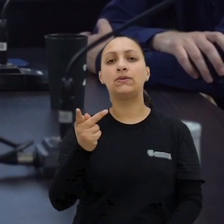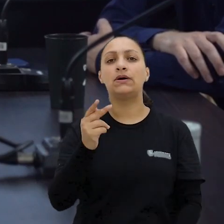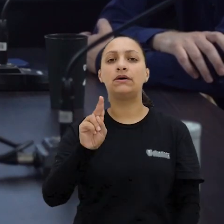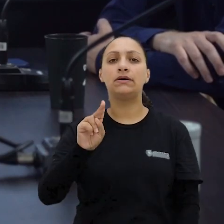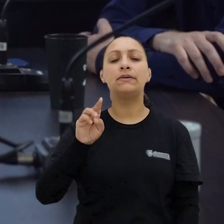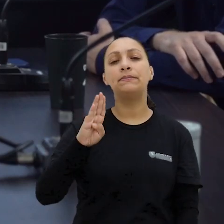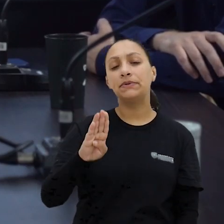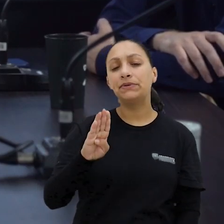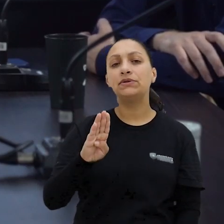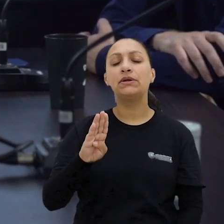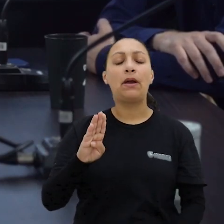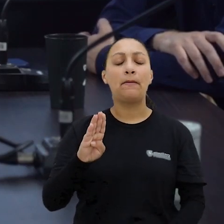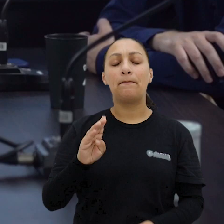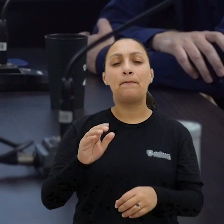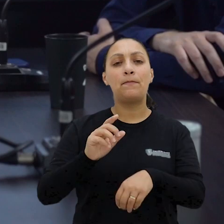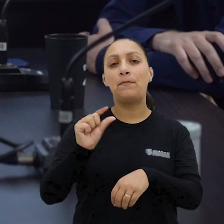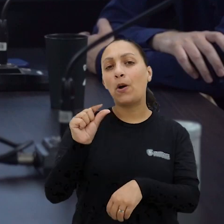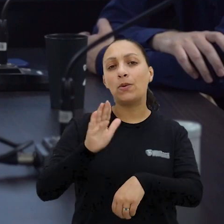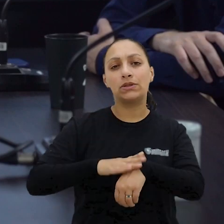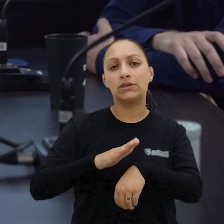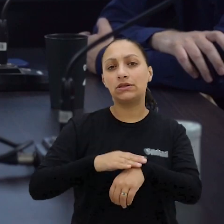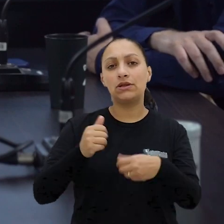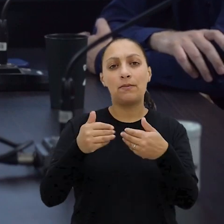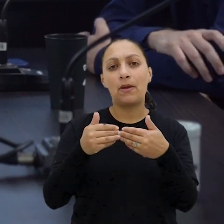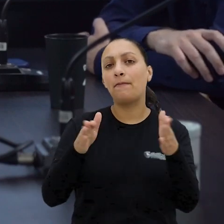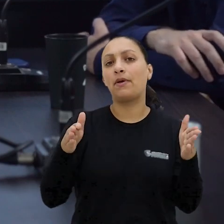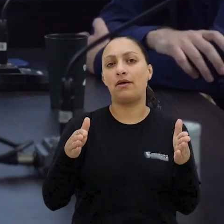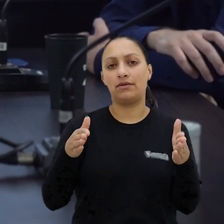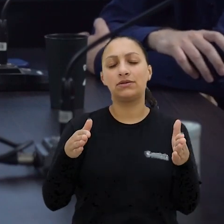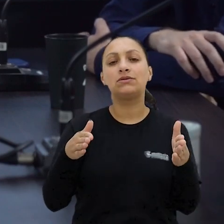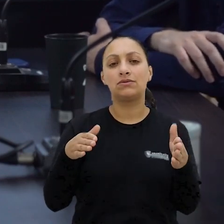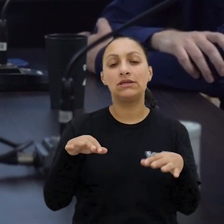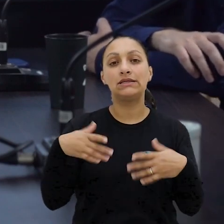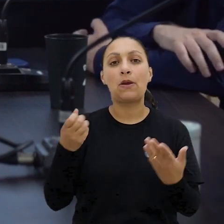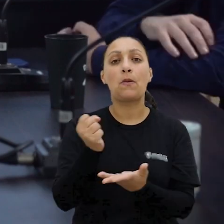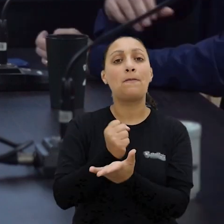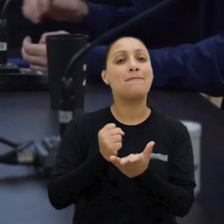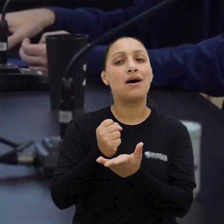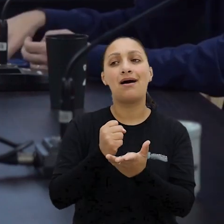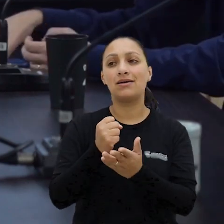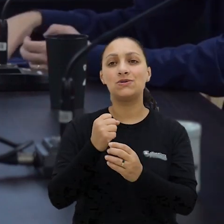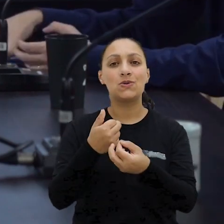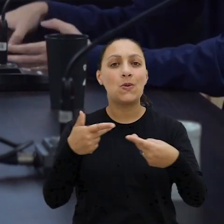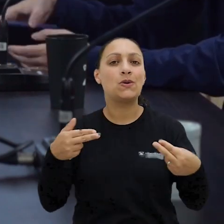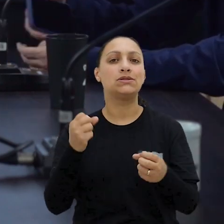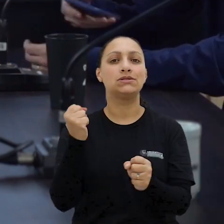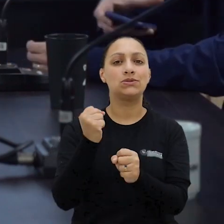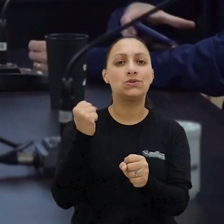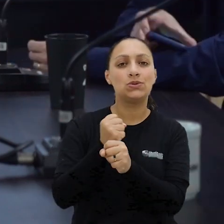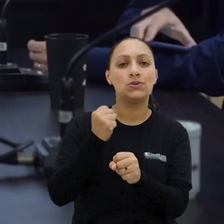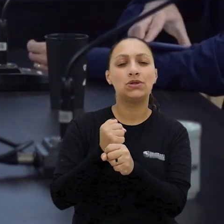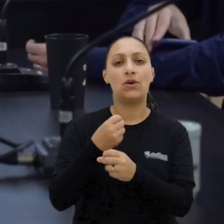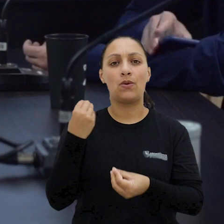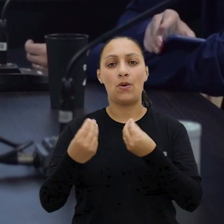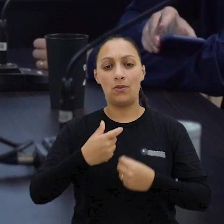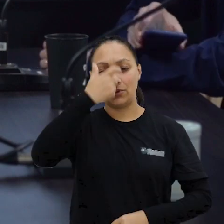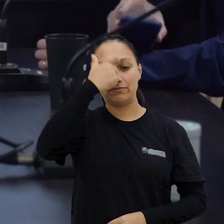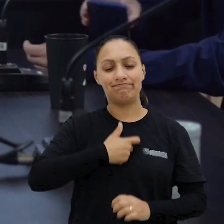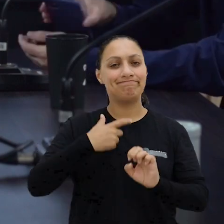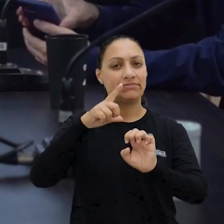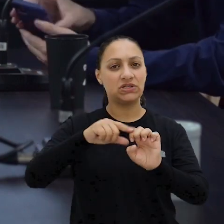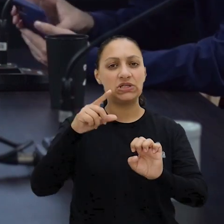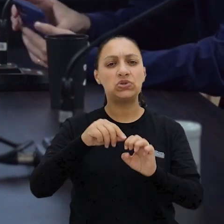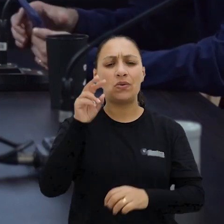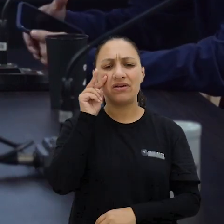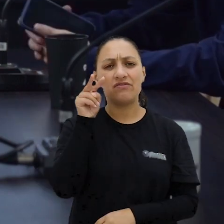tinha sido recém-inaugurado, e basicamente as coisas foram sendo construídas, eu acho, e eu, né, como empreendedora,